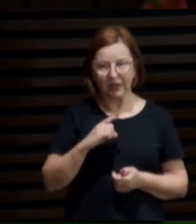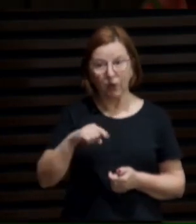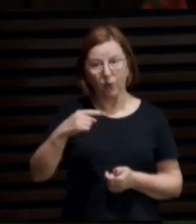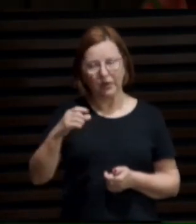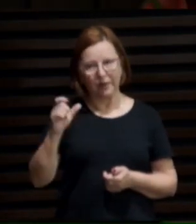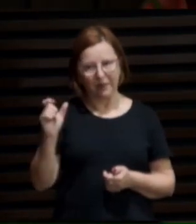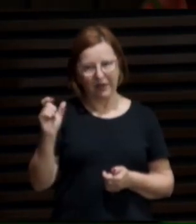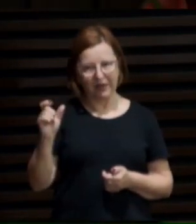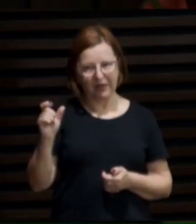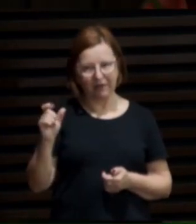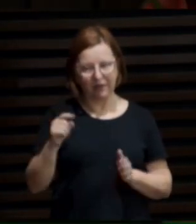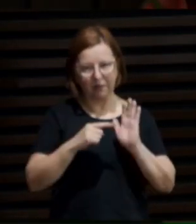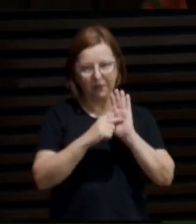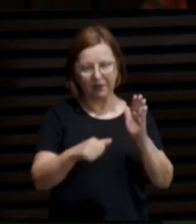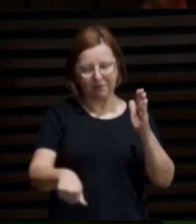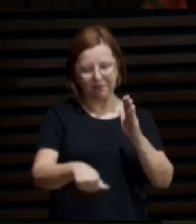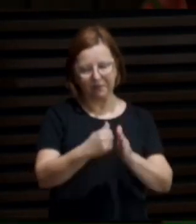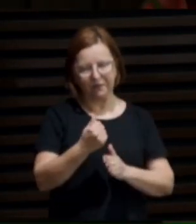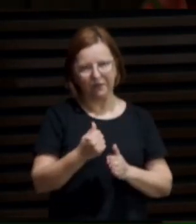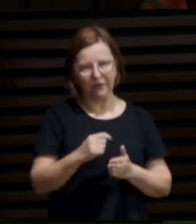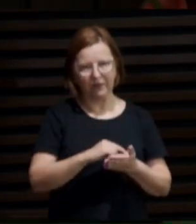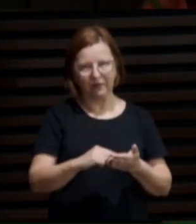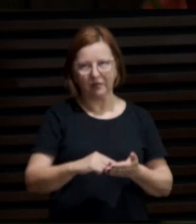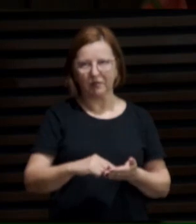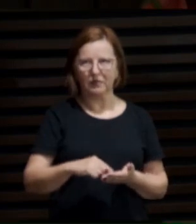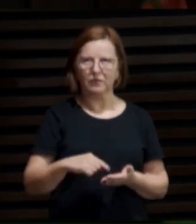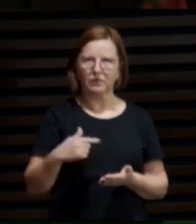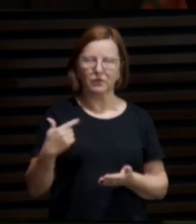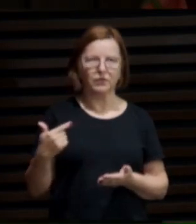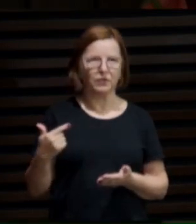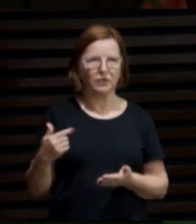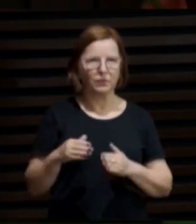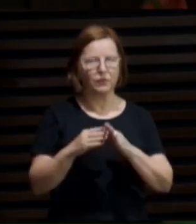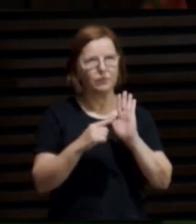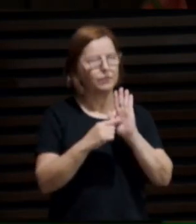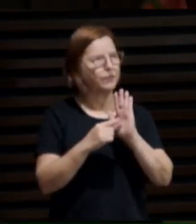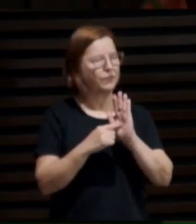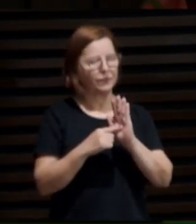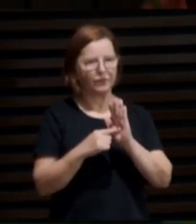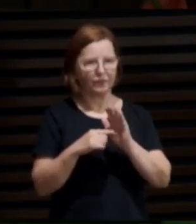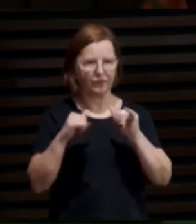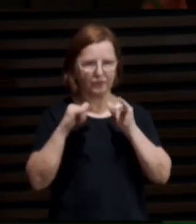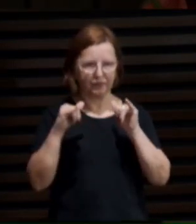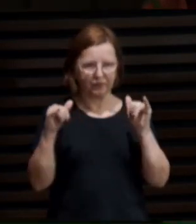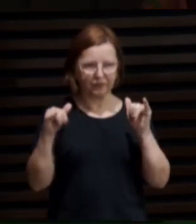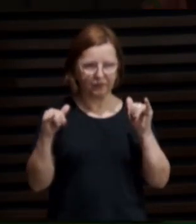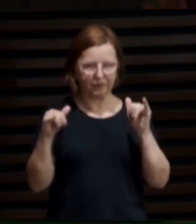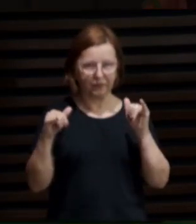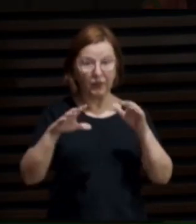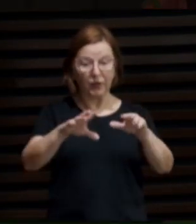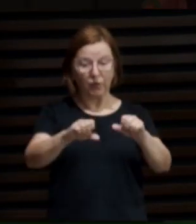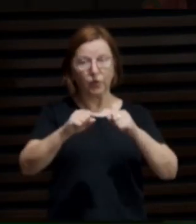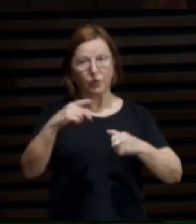que aparece pela primeira vez. O versículo 2, pode voltar, por favor, Rúbia? Diz assim: toma teu